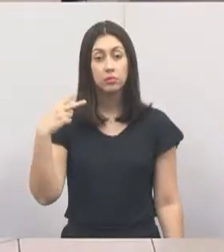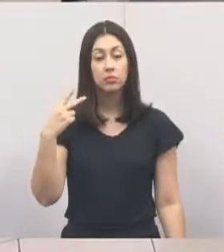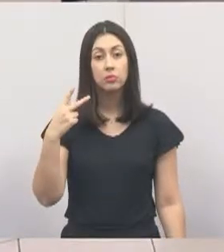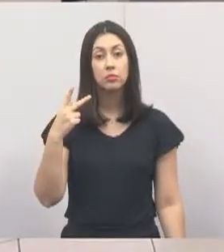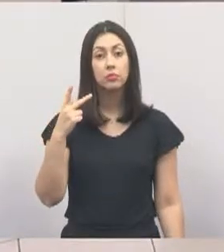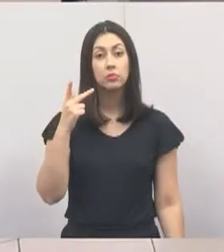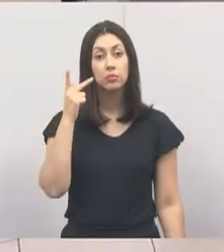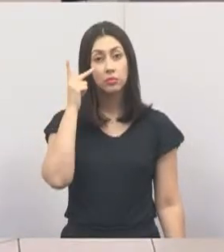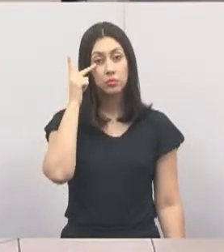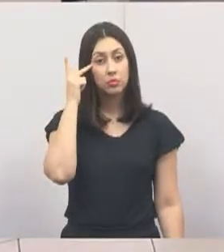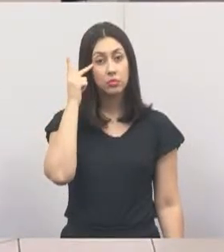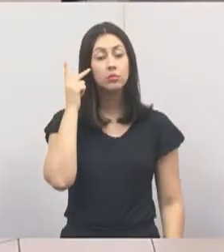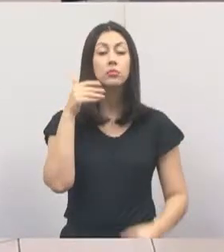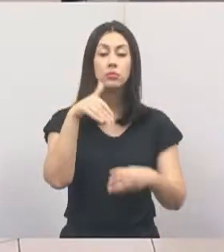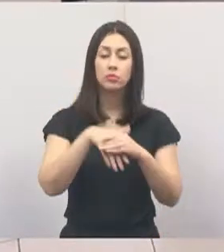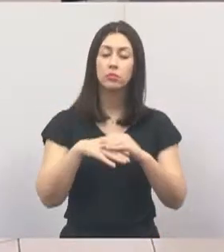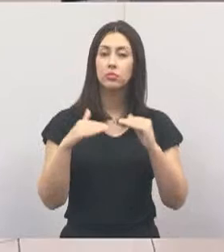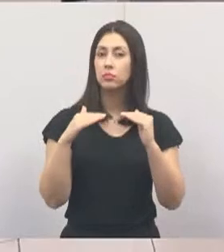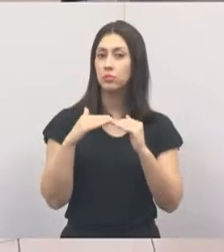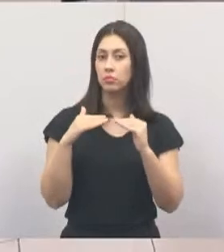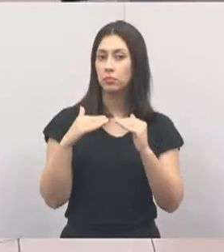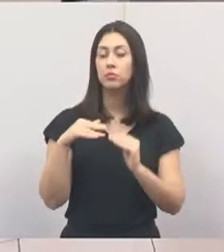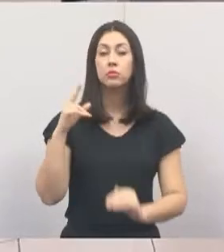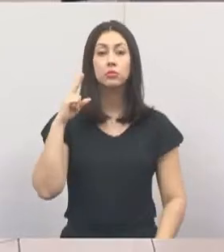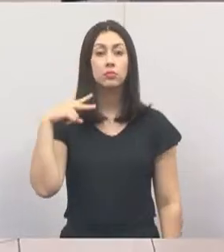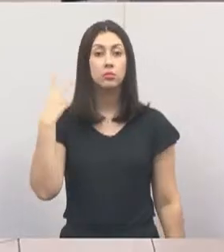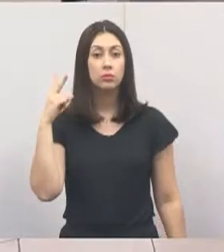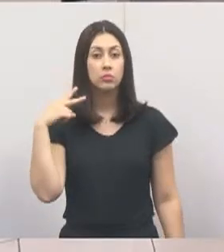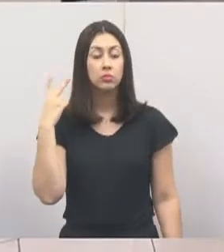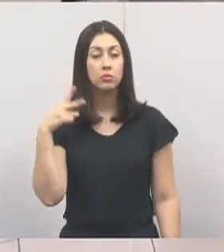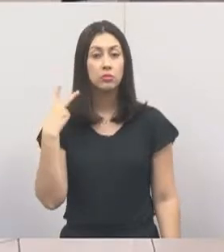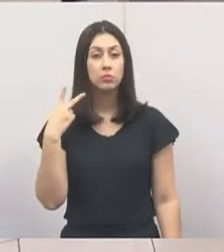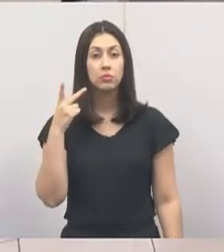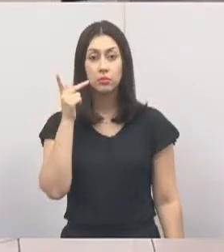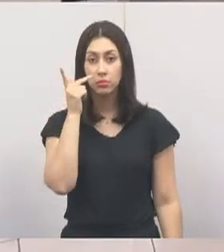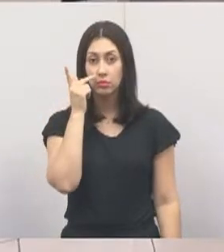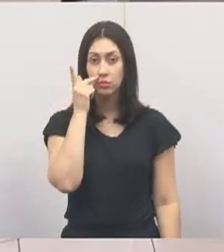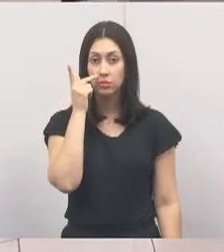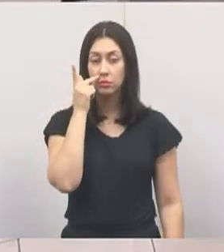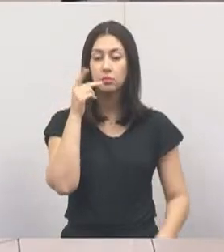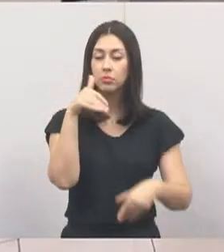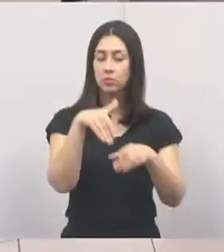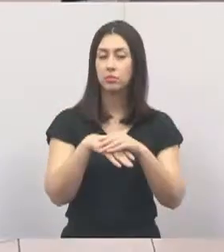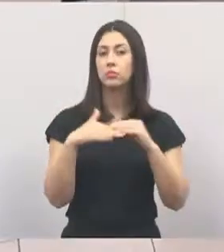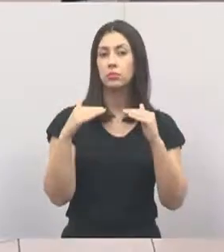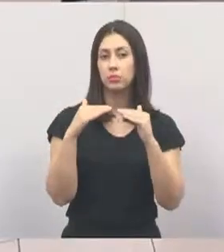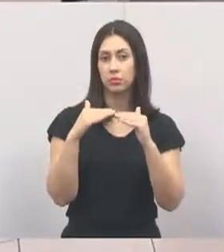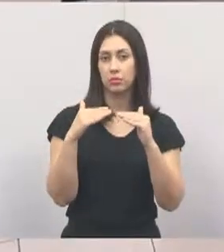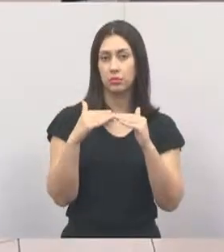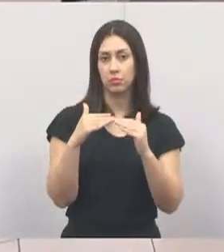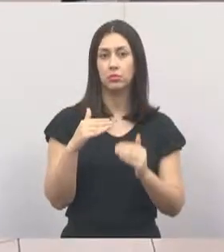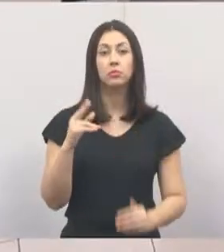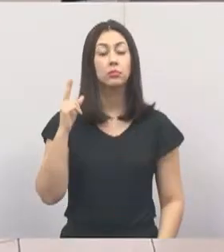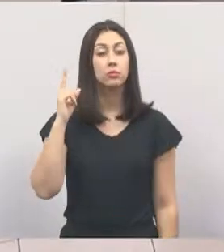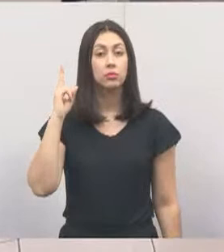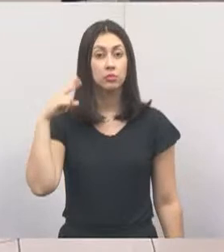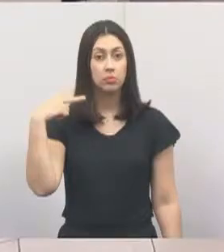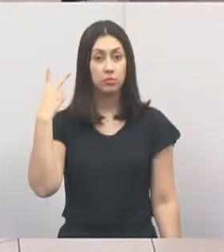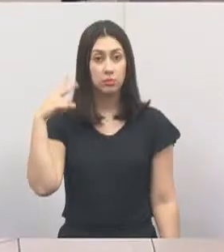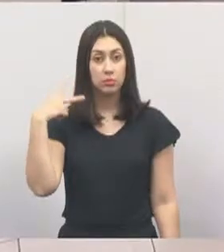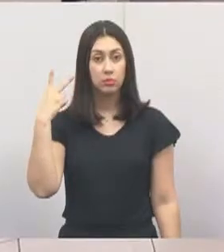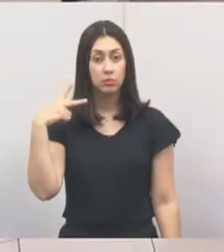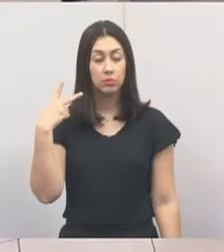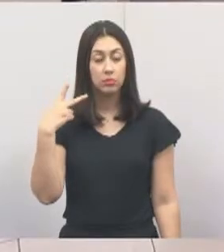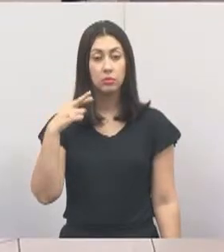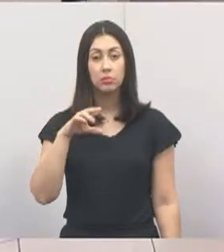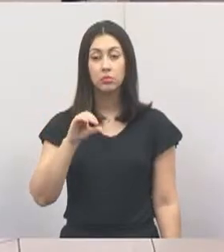Paulinho do Esporte? Favorável. Como vota o vereador Paulinho dos Condutores? Favorável. Como vota o